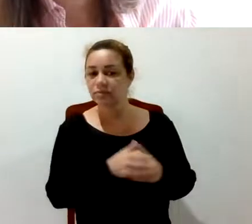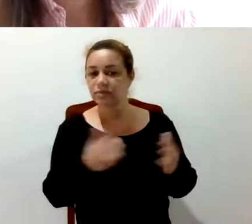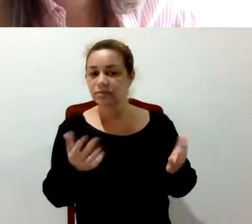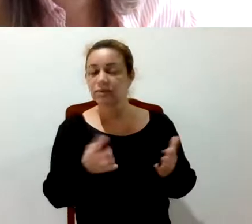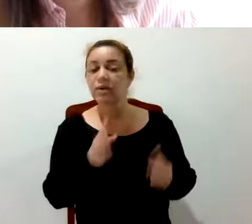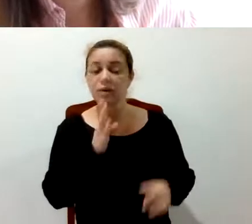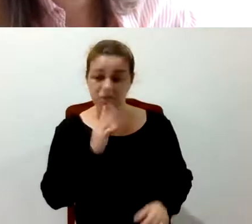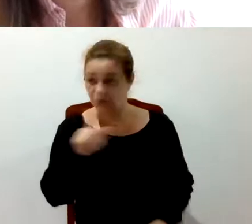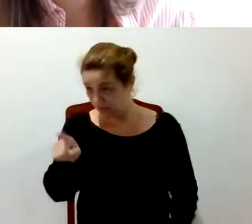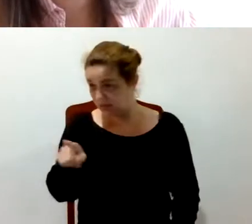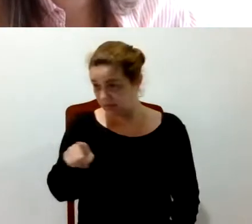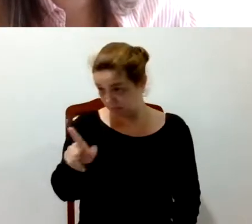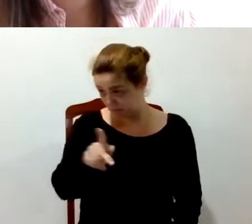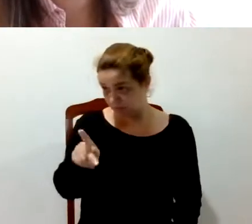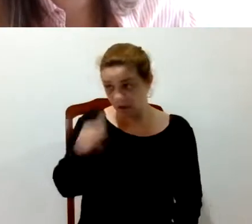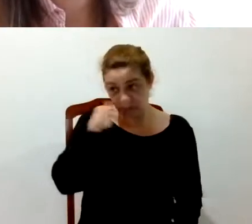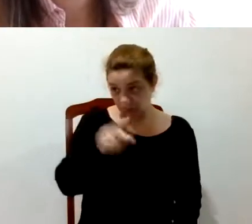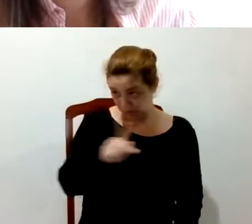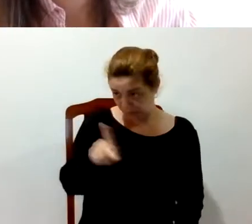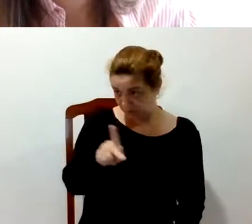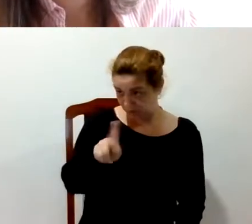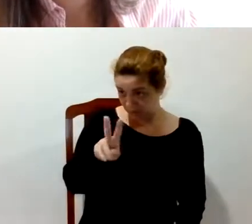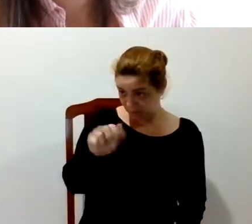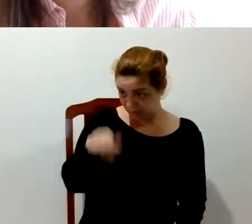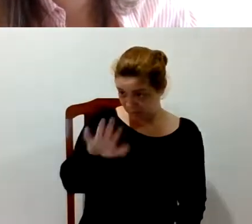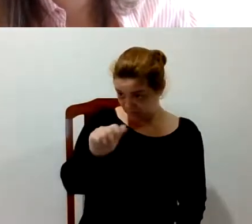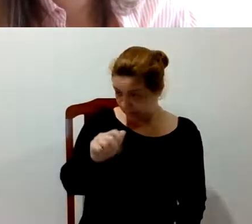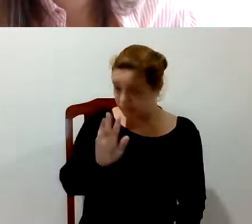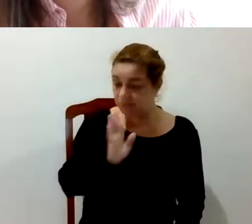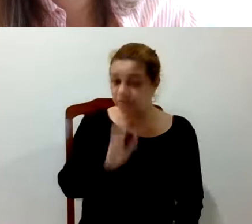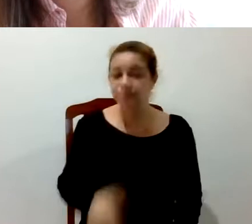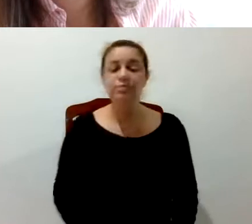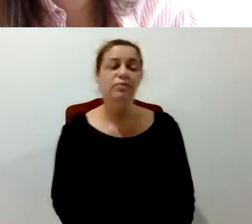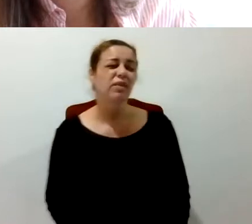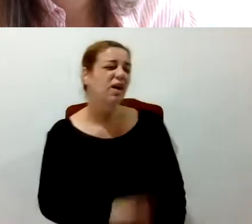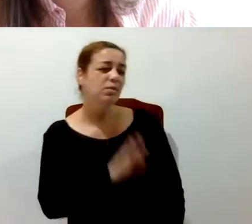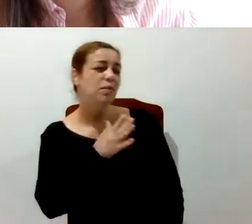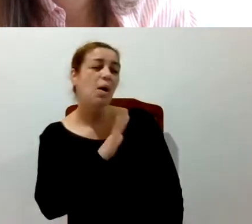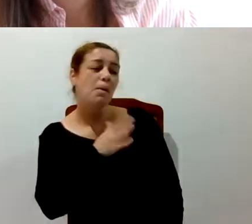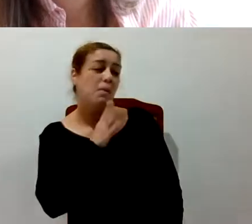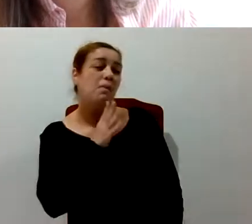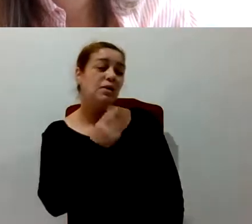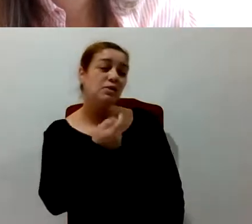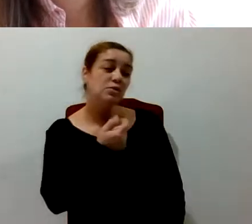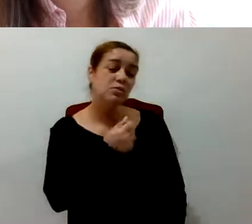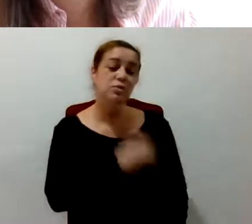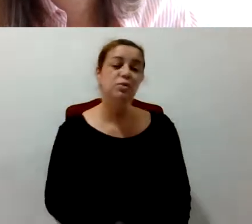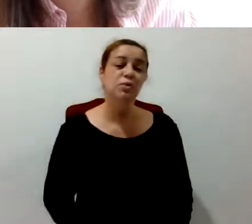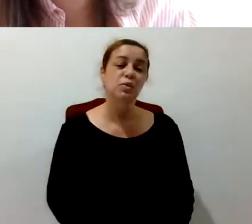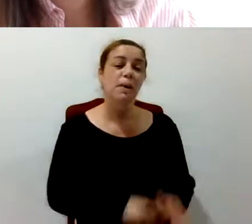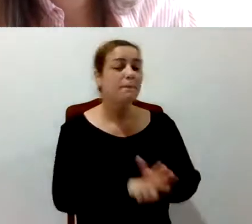conheço, assim, né, um pouquinho, né, não bastante dos trabalhos, enfim, mas eu sei que é uma pessoa bem dinâmica, muita pesquisa,